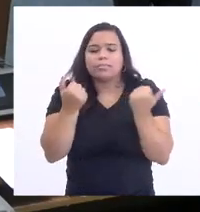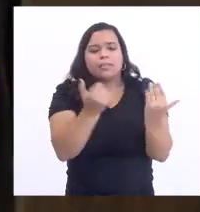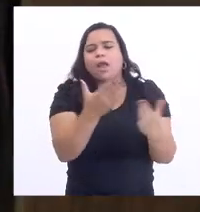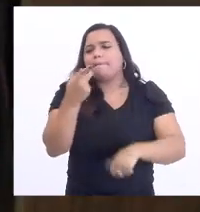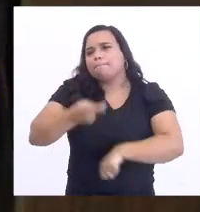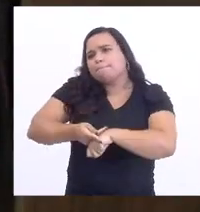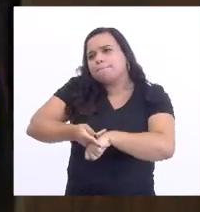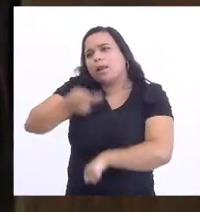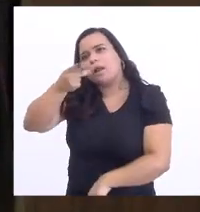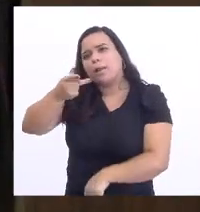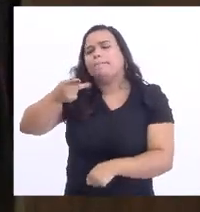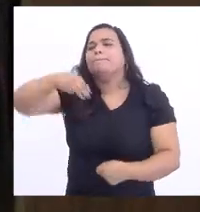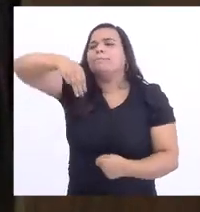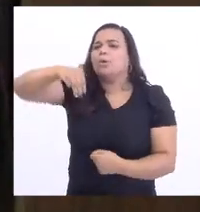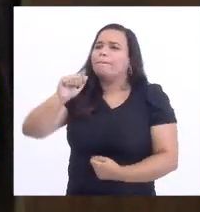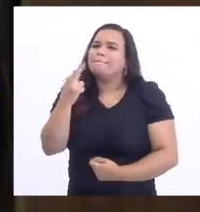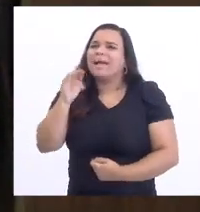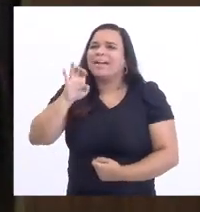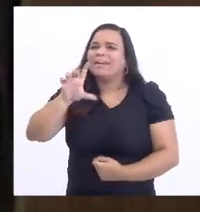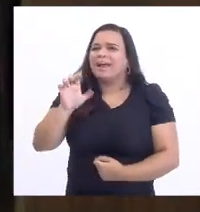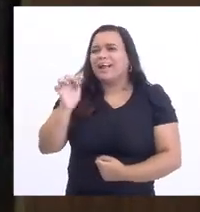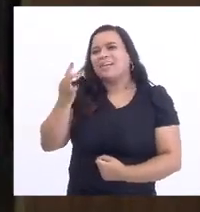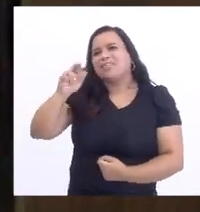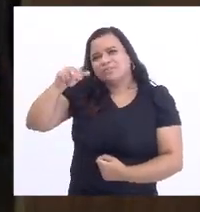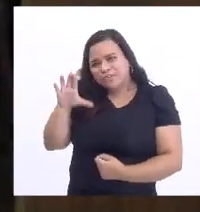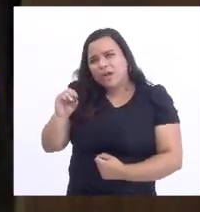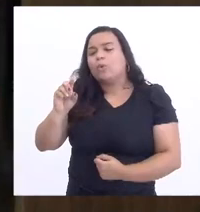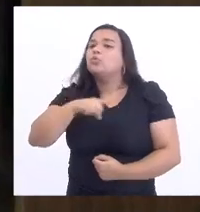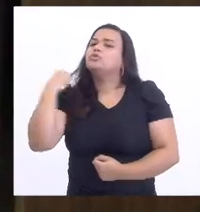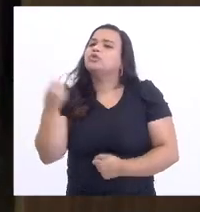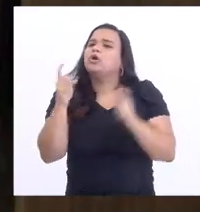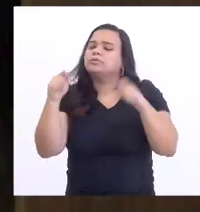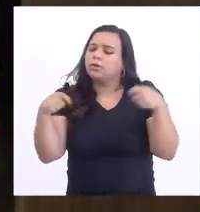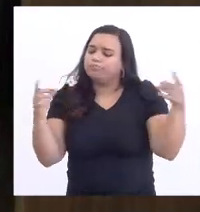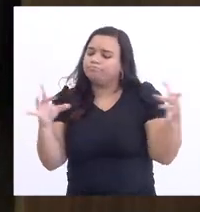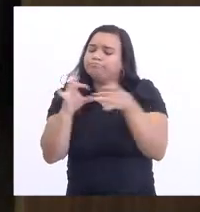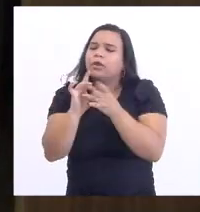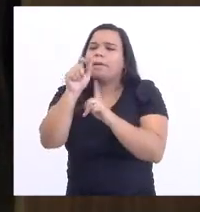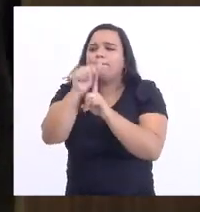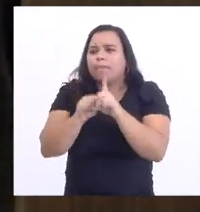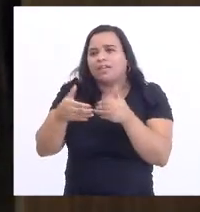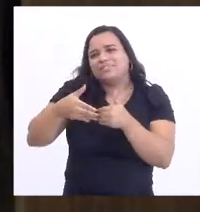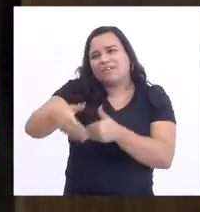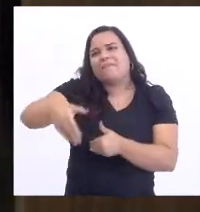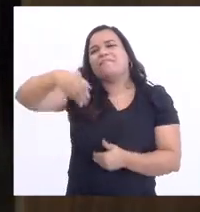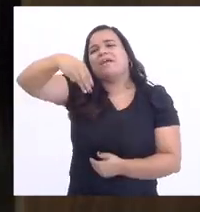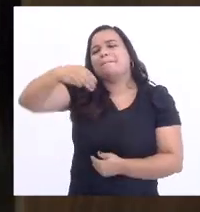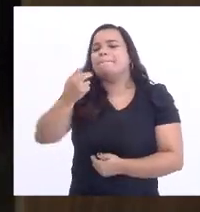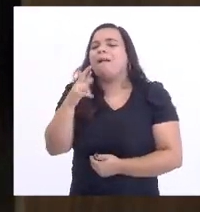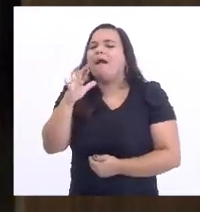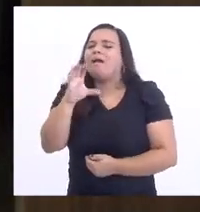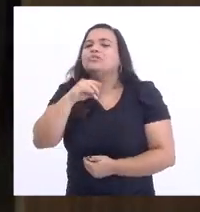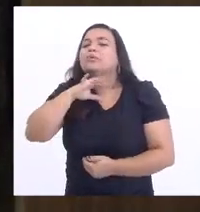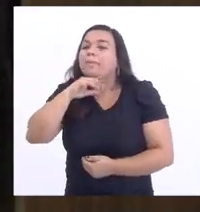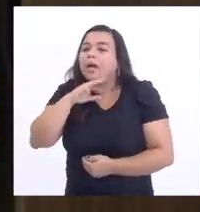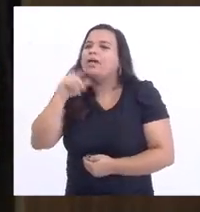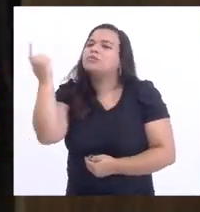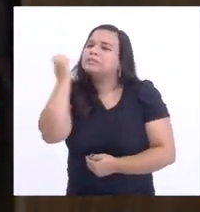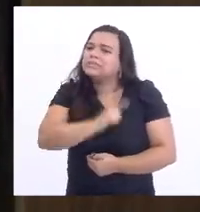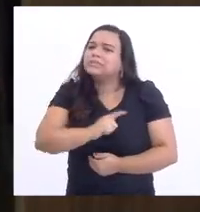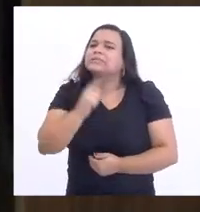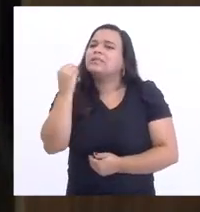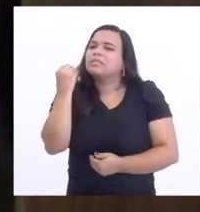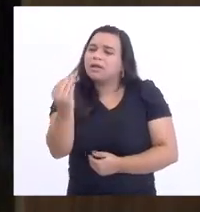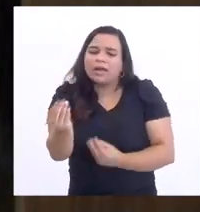Marielle Franco para que a gente possa, já no mês de março, conseguir oferecer essas